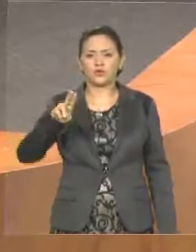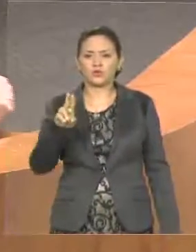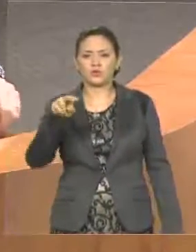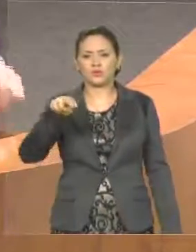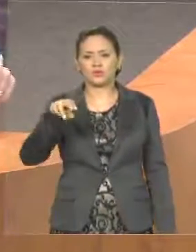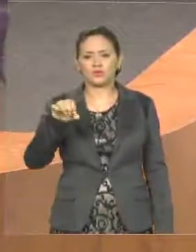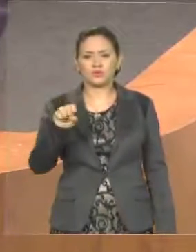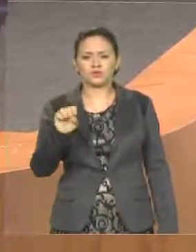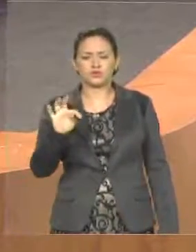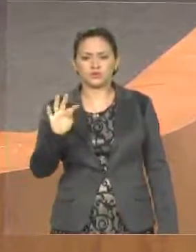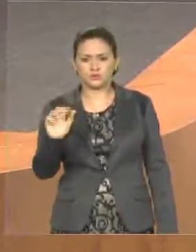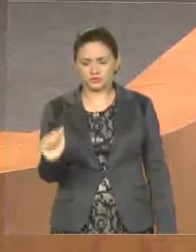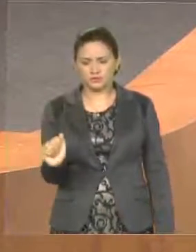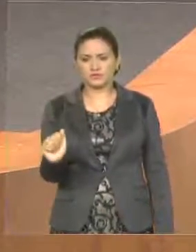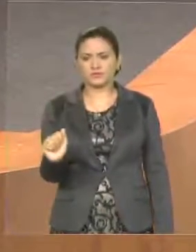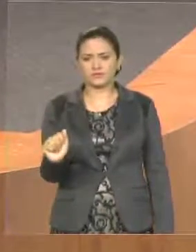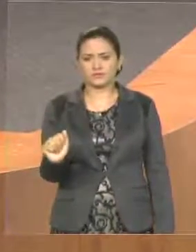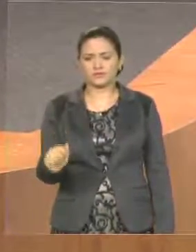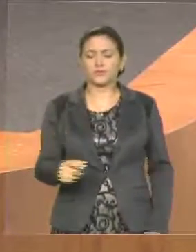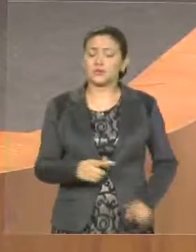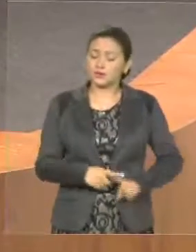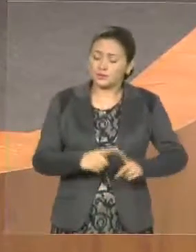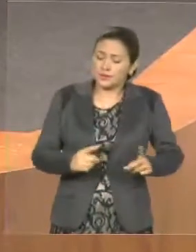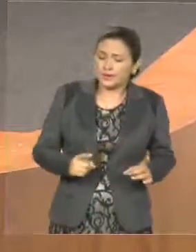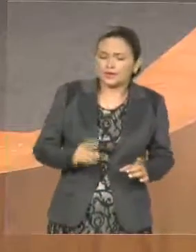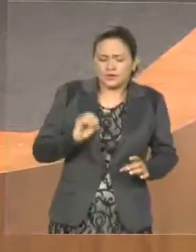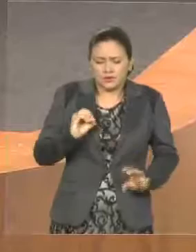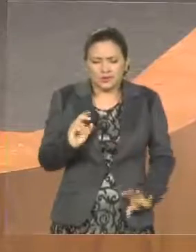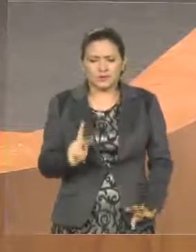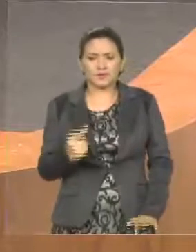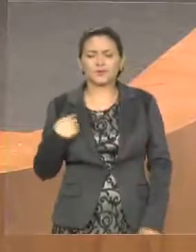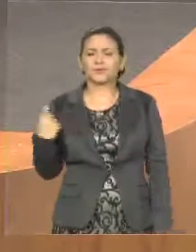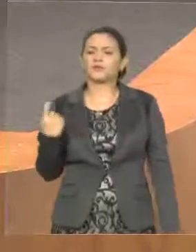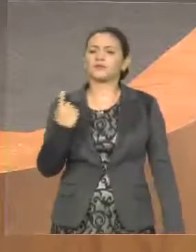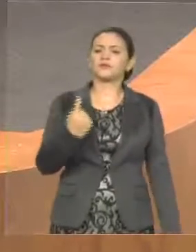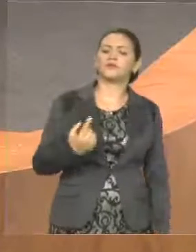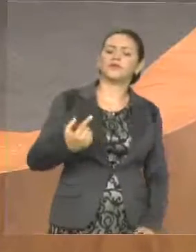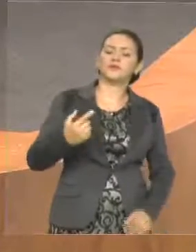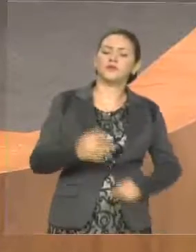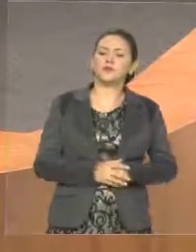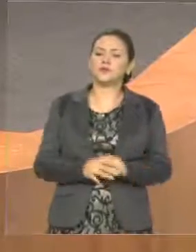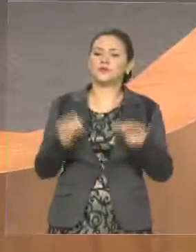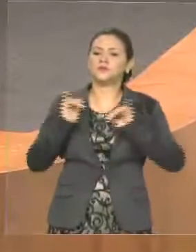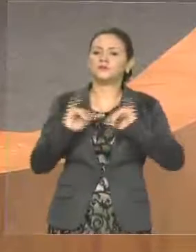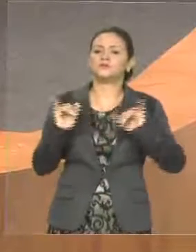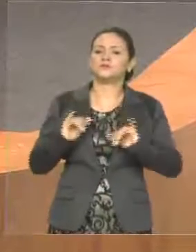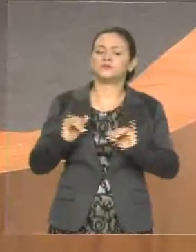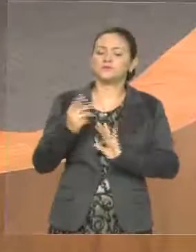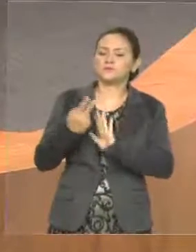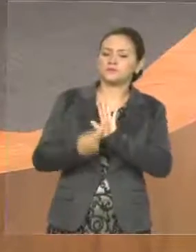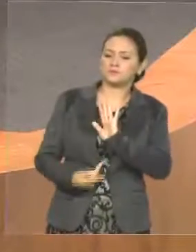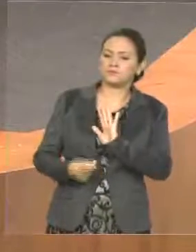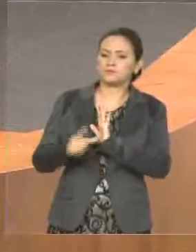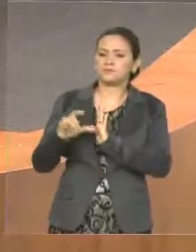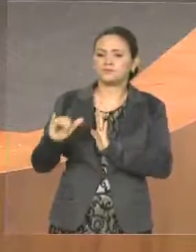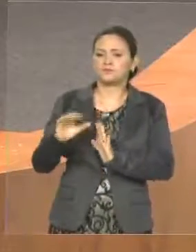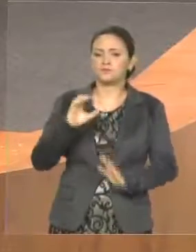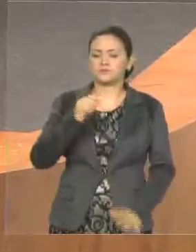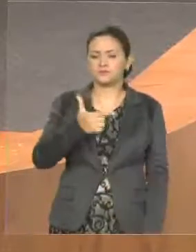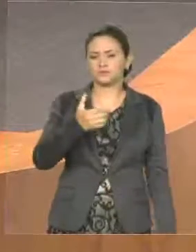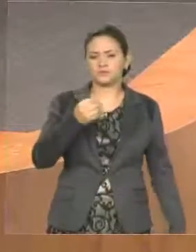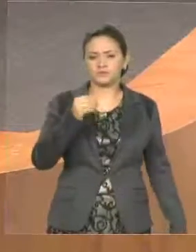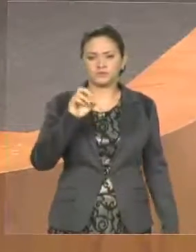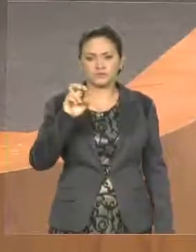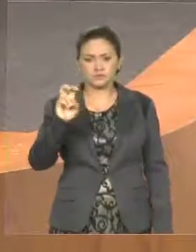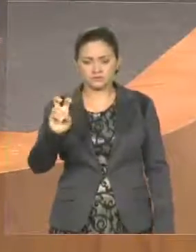bem, subi aqui para discutir esse projeto de lei de número 205/2016, que